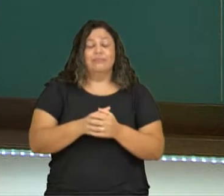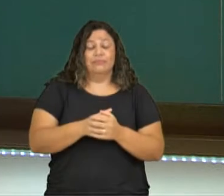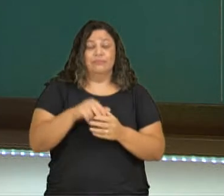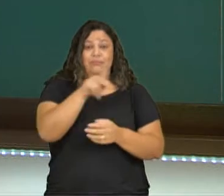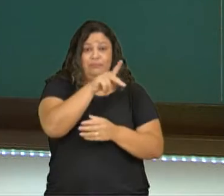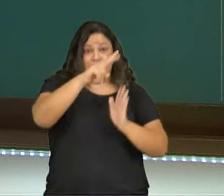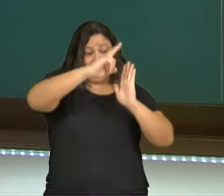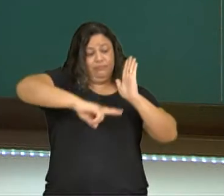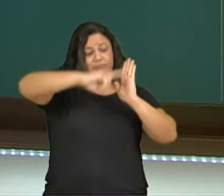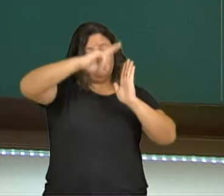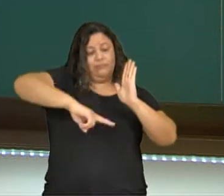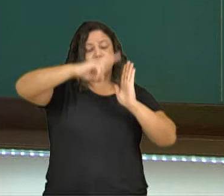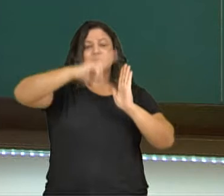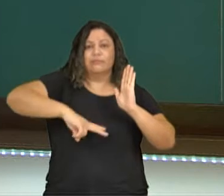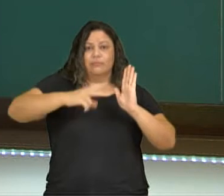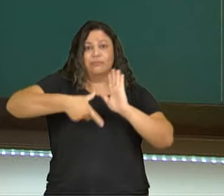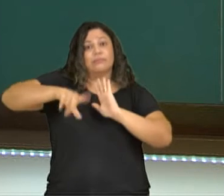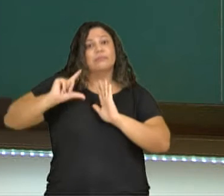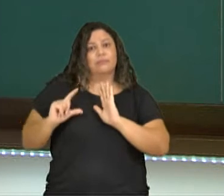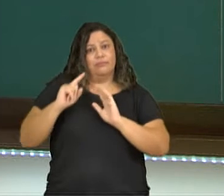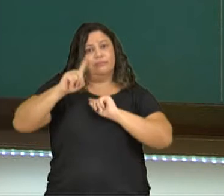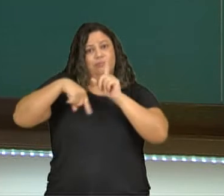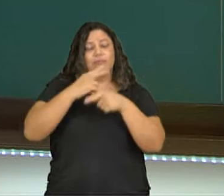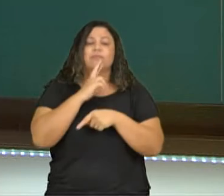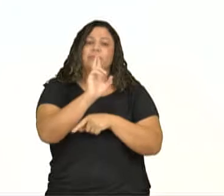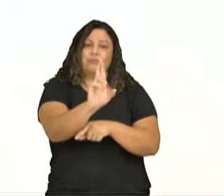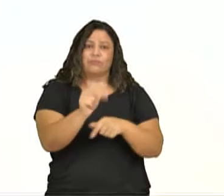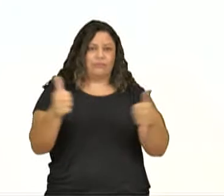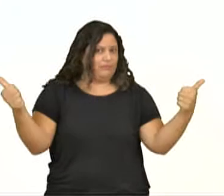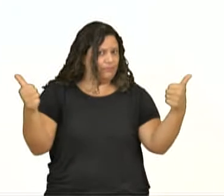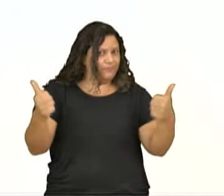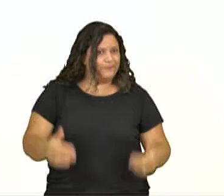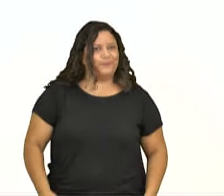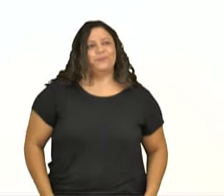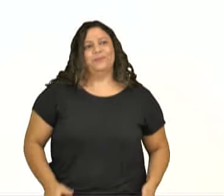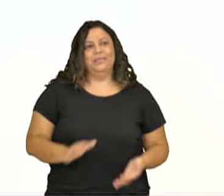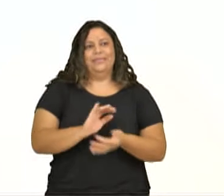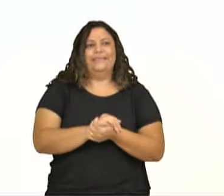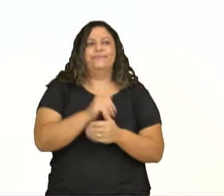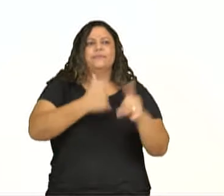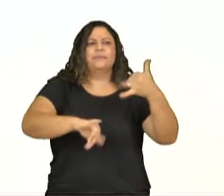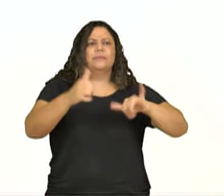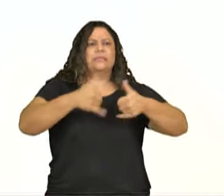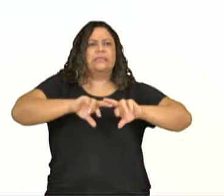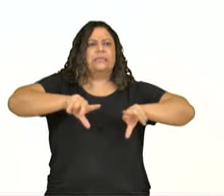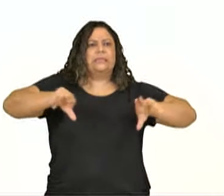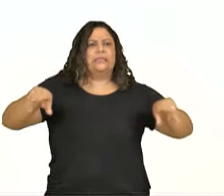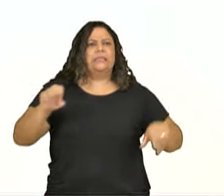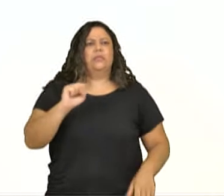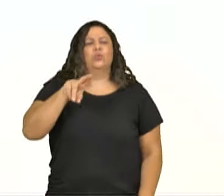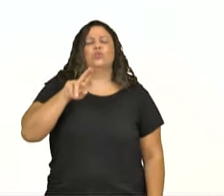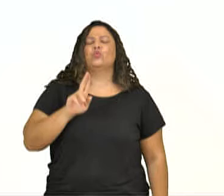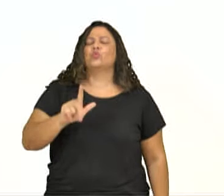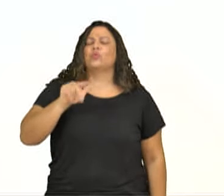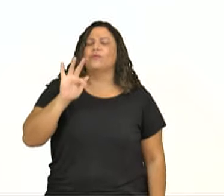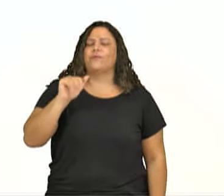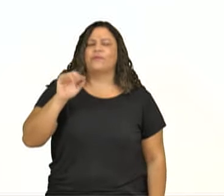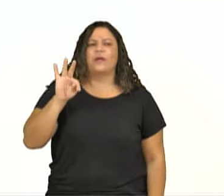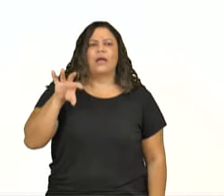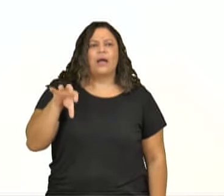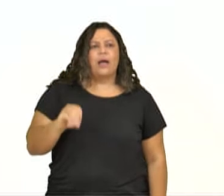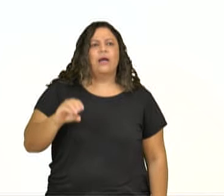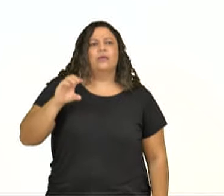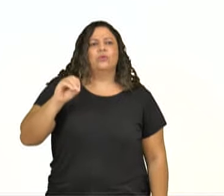ler a atividade, o enunciado antes, e aí você resolve, beleza? Então, a reação entre o sulfato de cobre 2, este